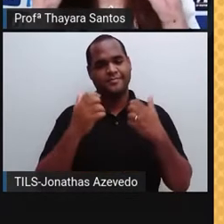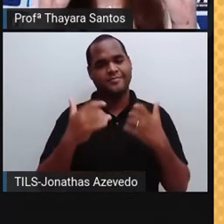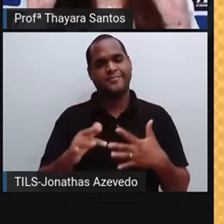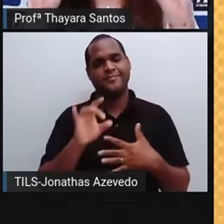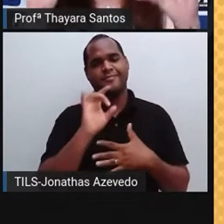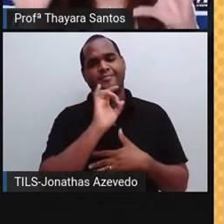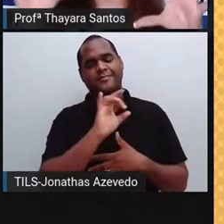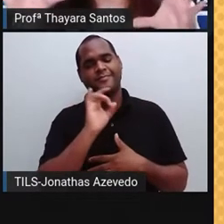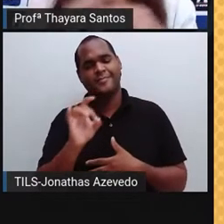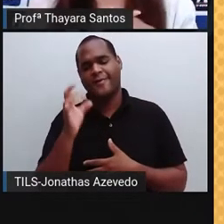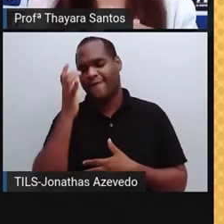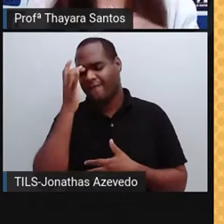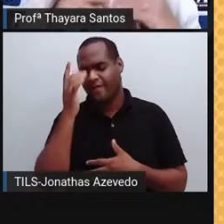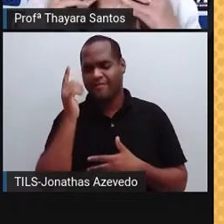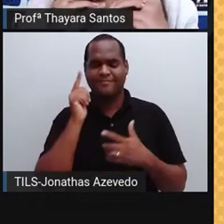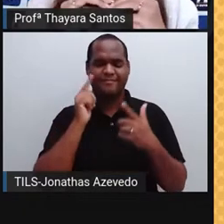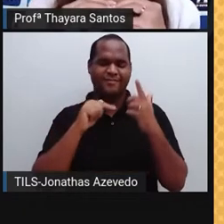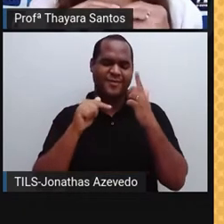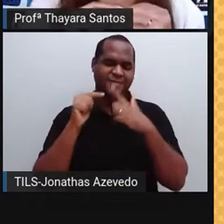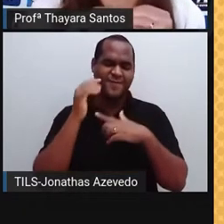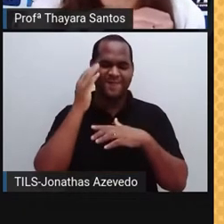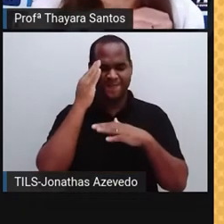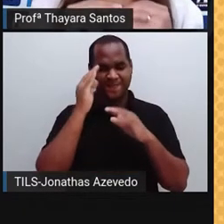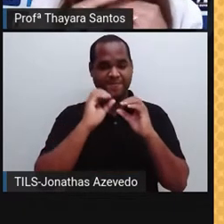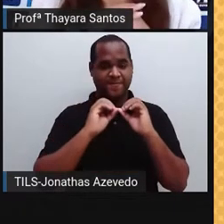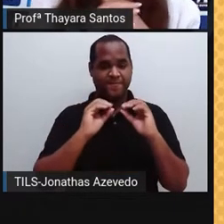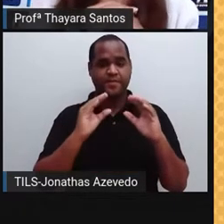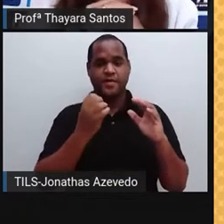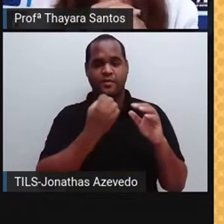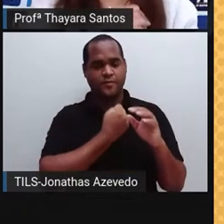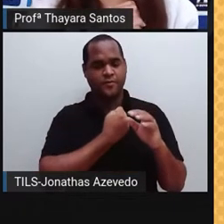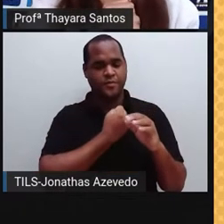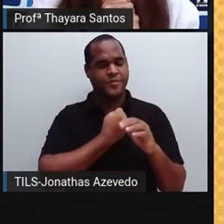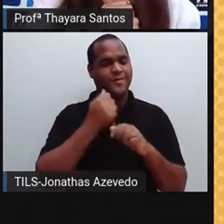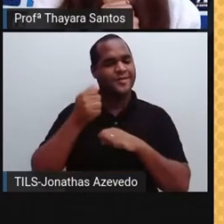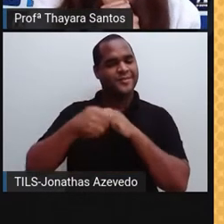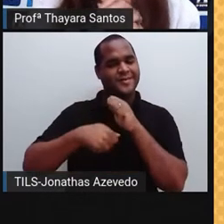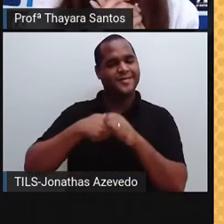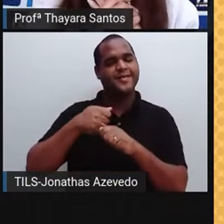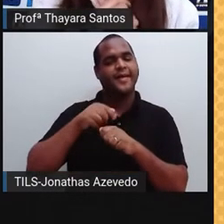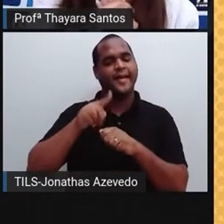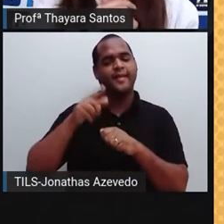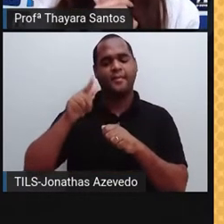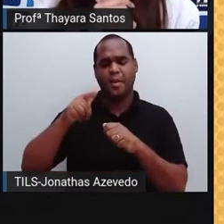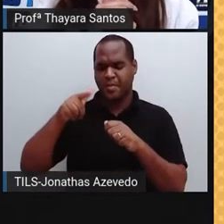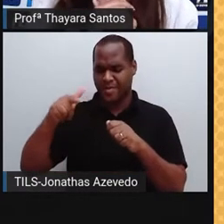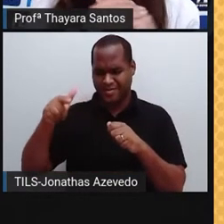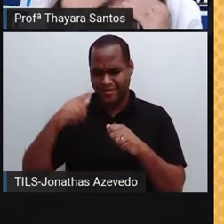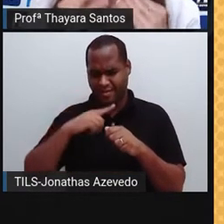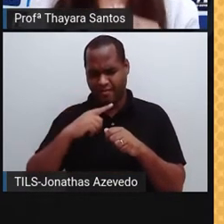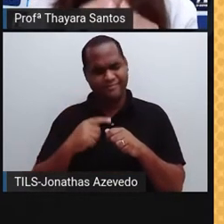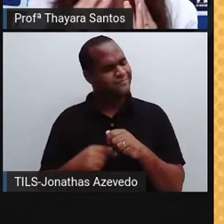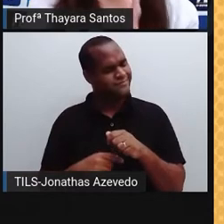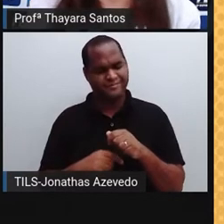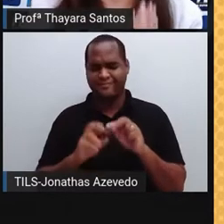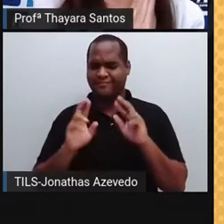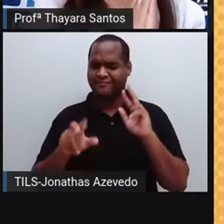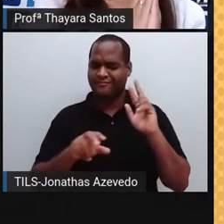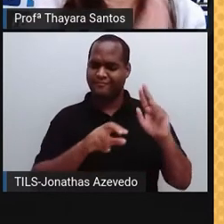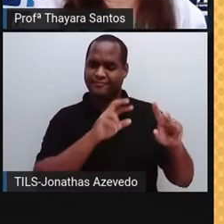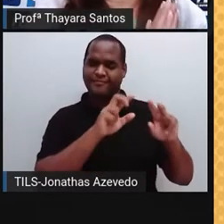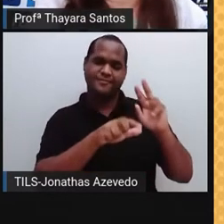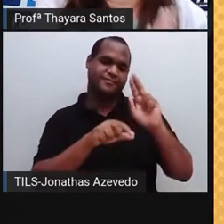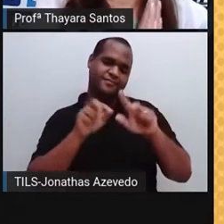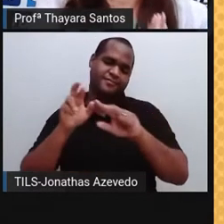muito fácil de entender. E esse número atômico, ele não está se repetindo, como vocês estão vendo aí, né? Cada elemento